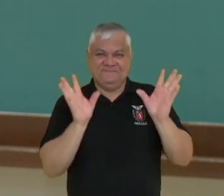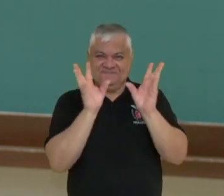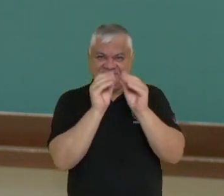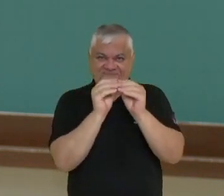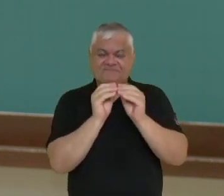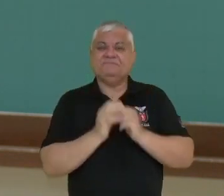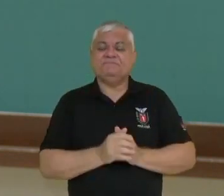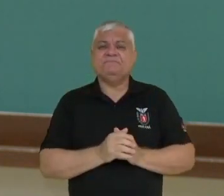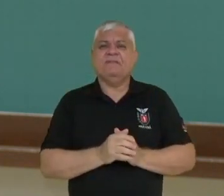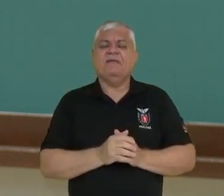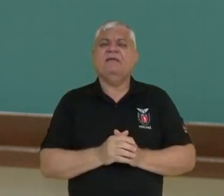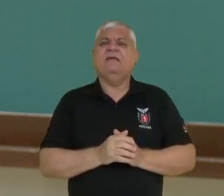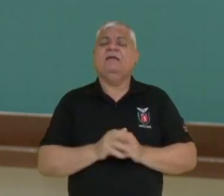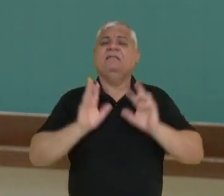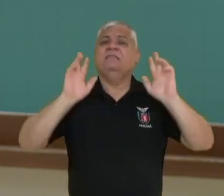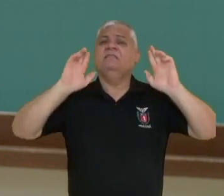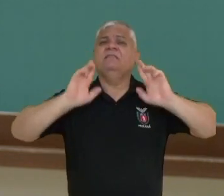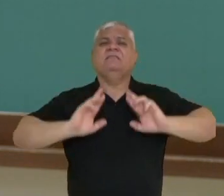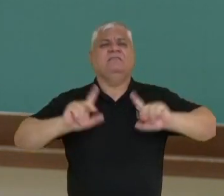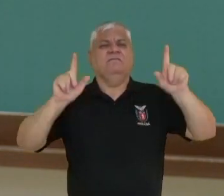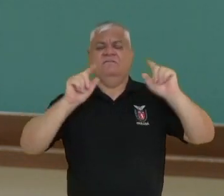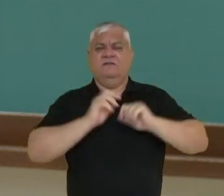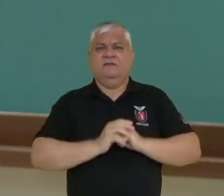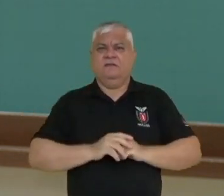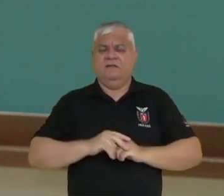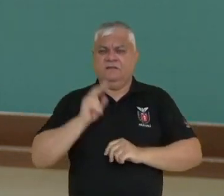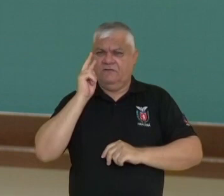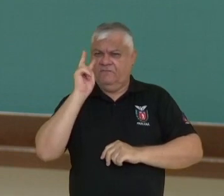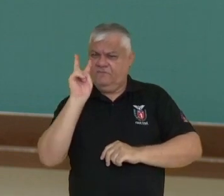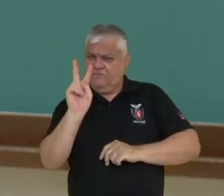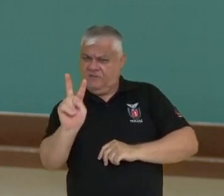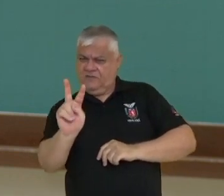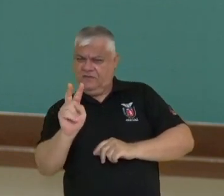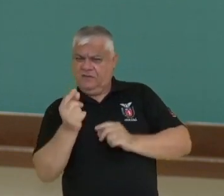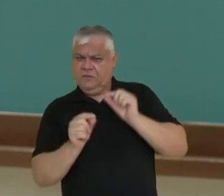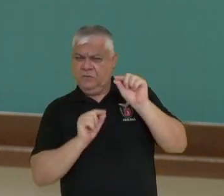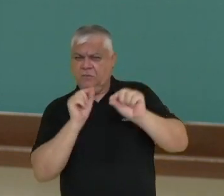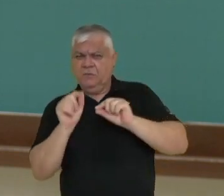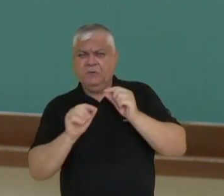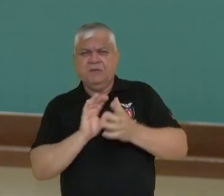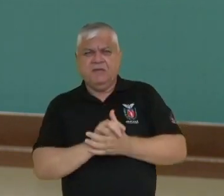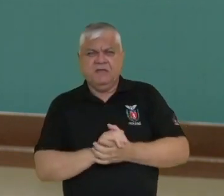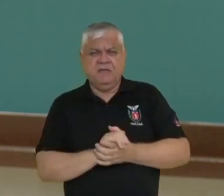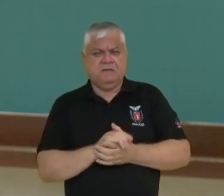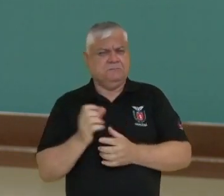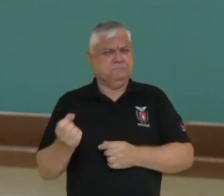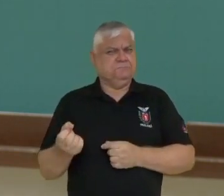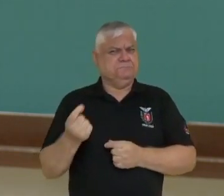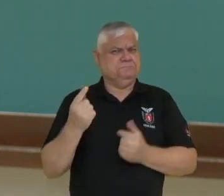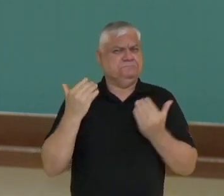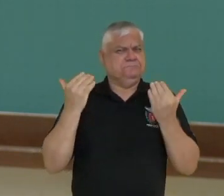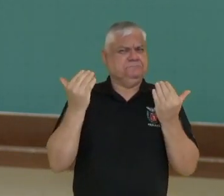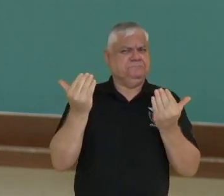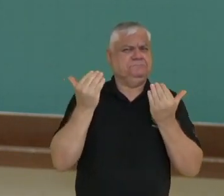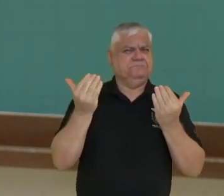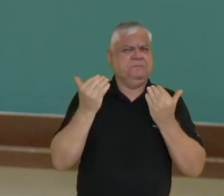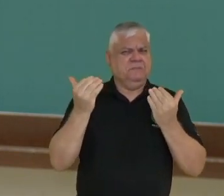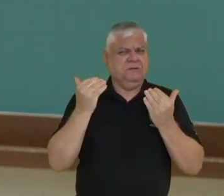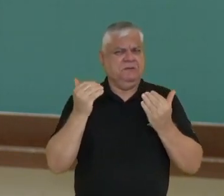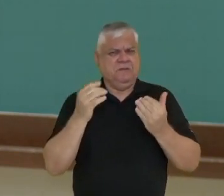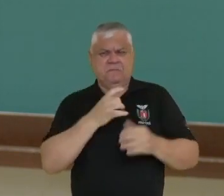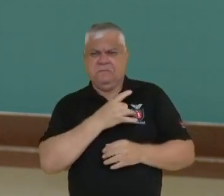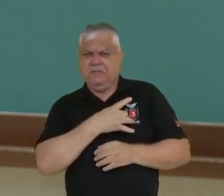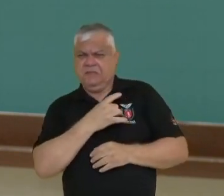uma visão diferente, esquisita, como diz ali, sinistra, um pouco